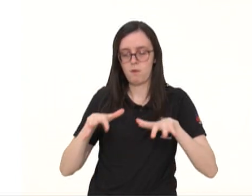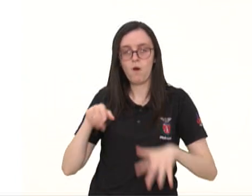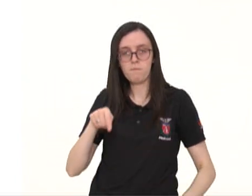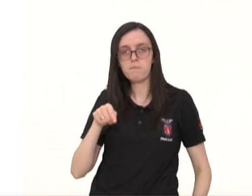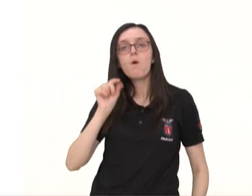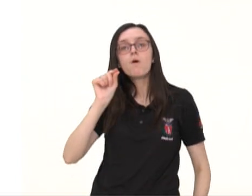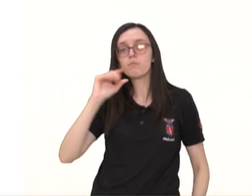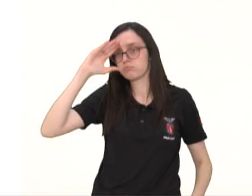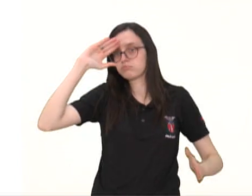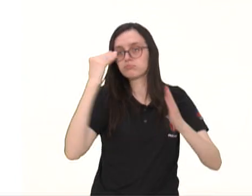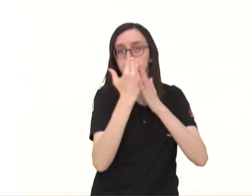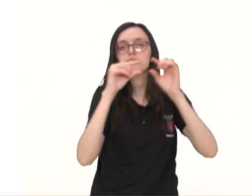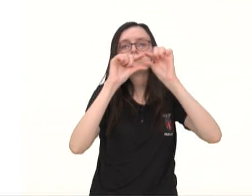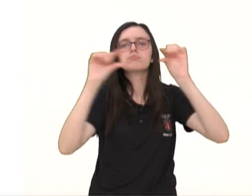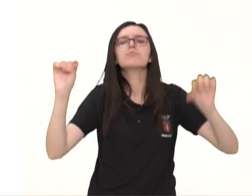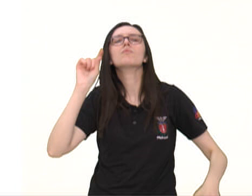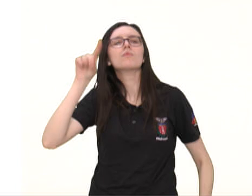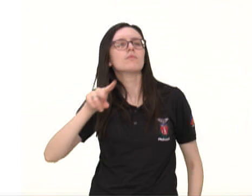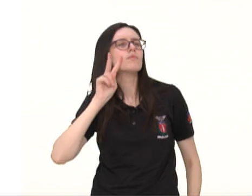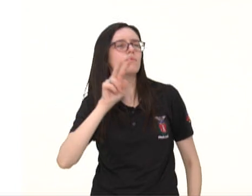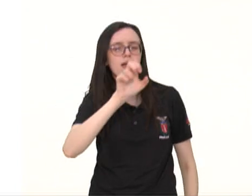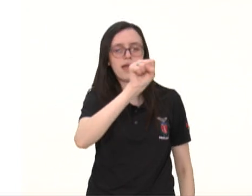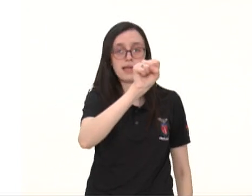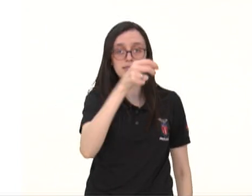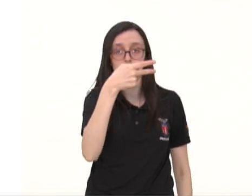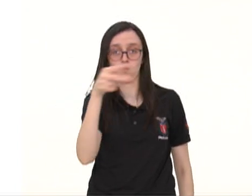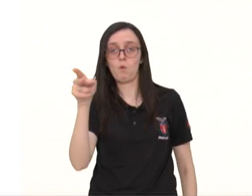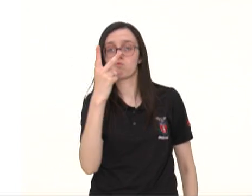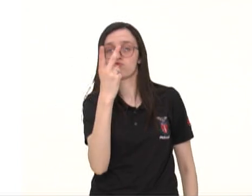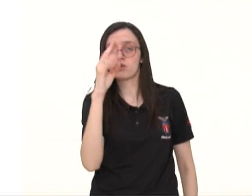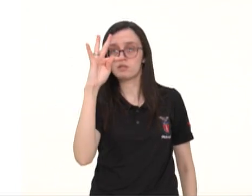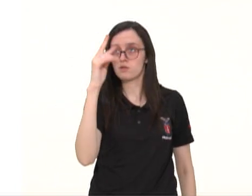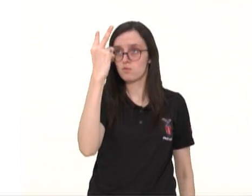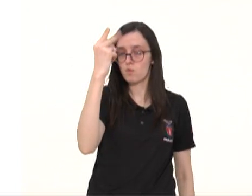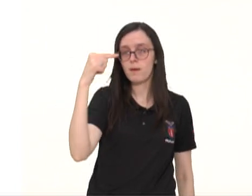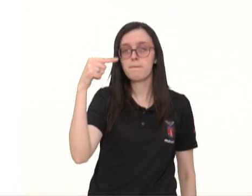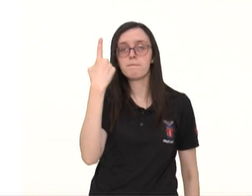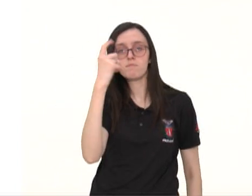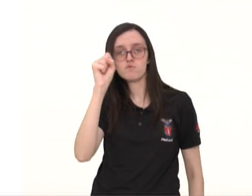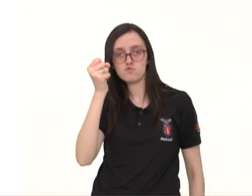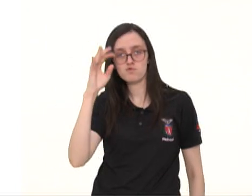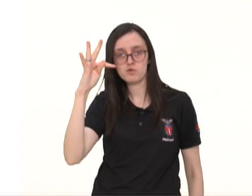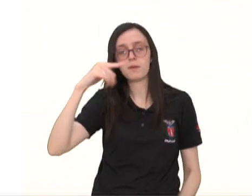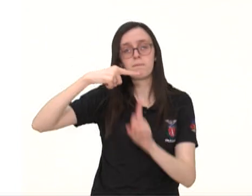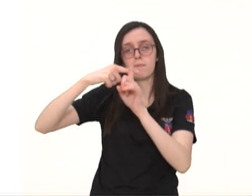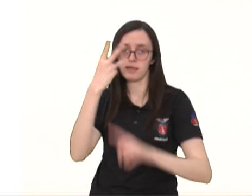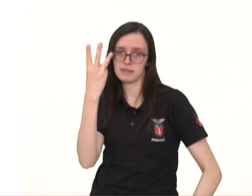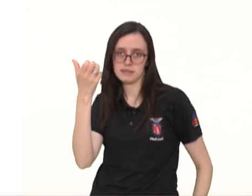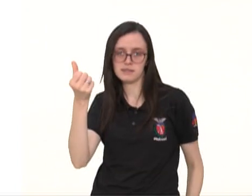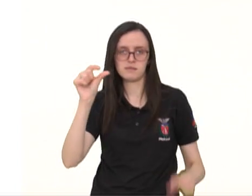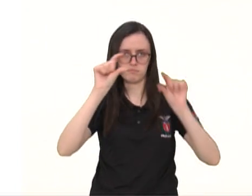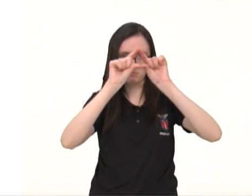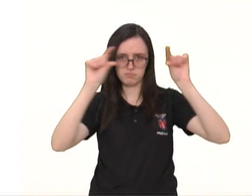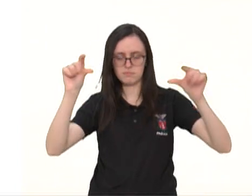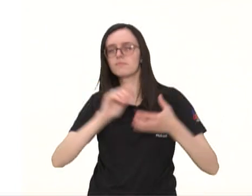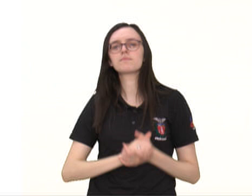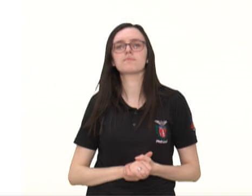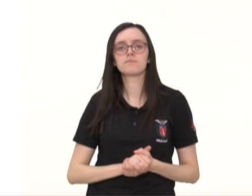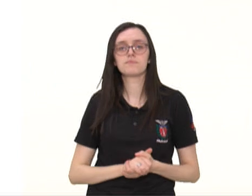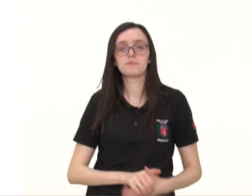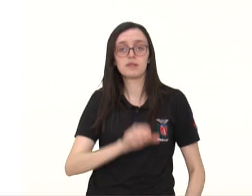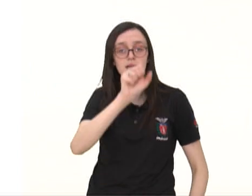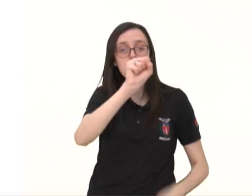Obedecendo à função dada por S igual 2t ao quadrado menos 18t mais 36. Sendo